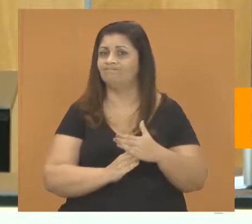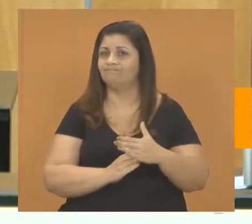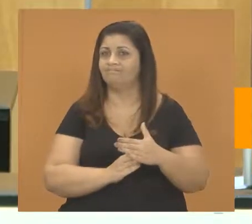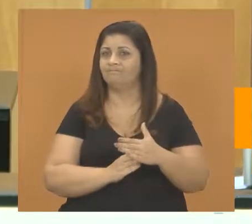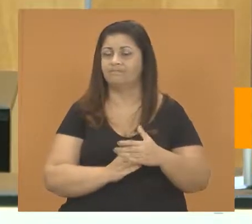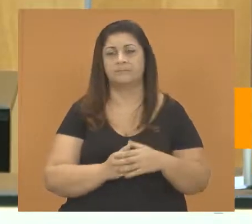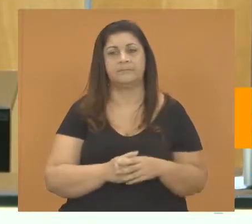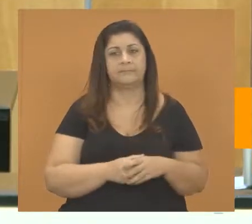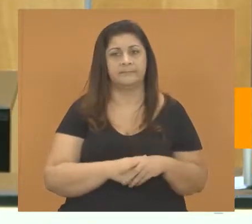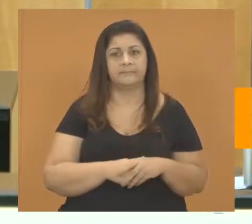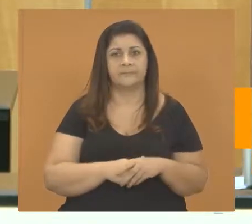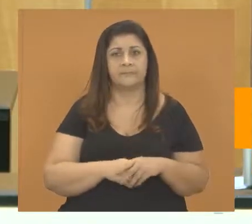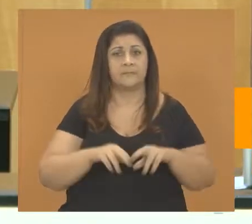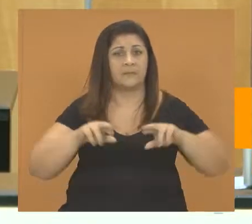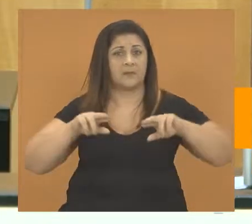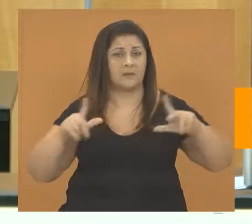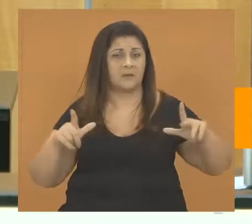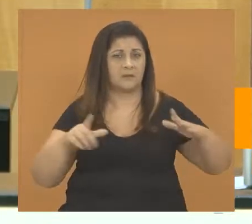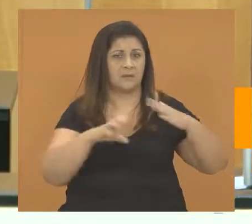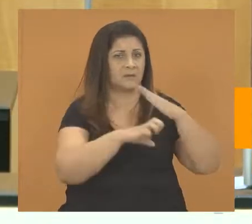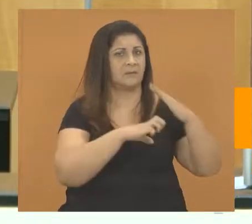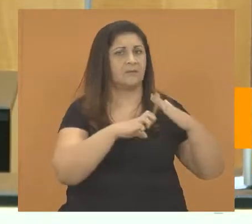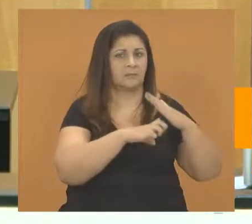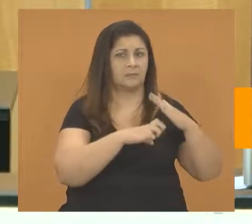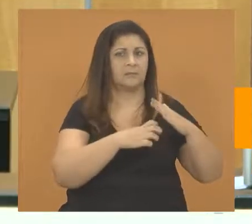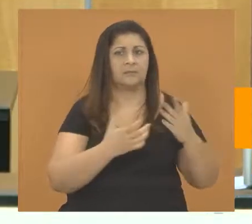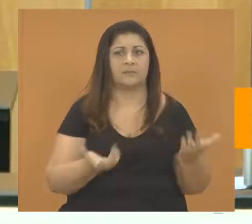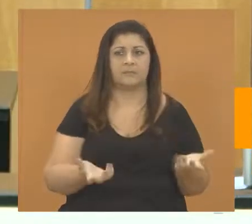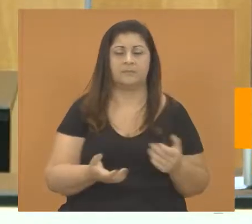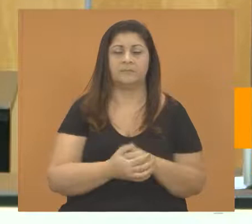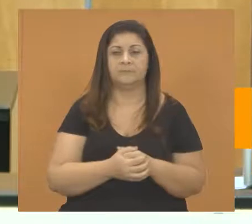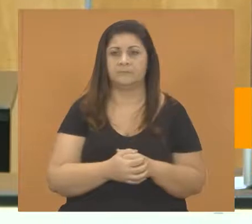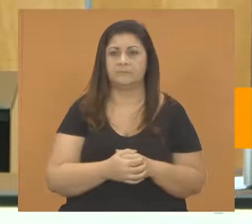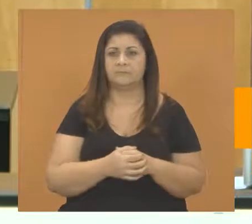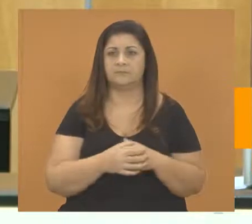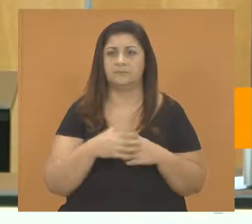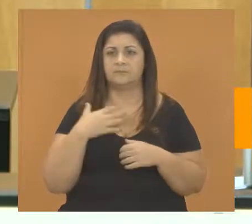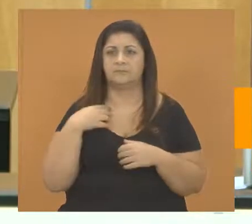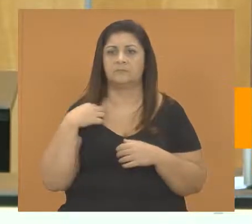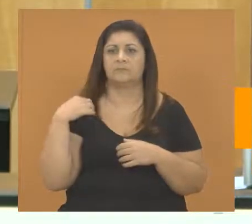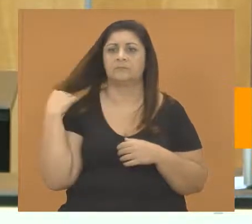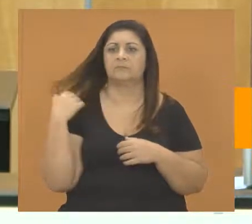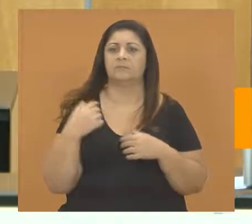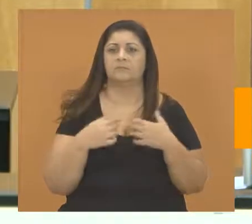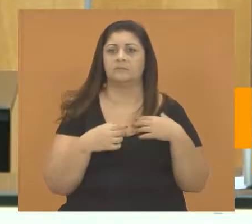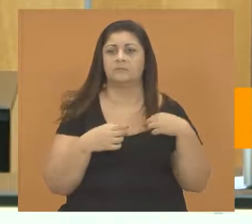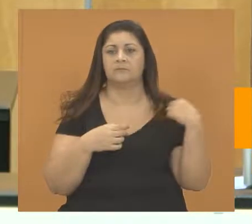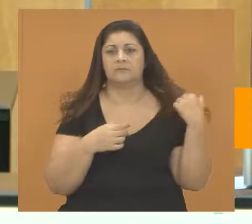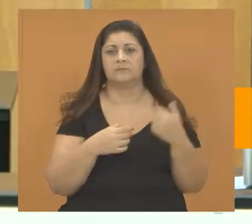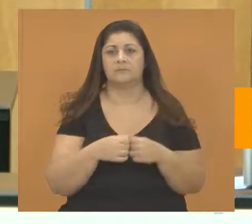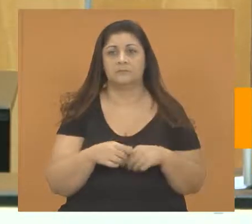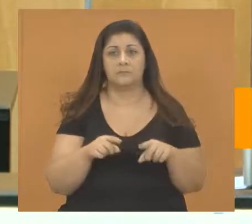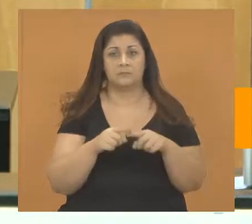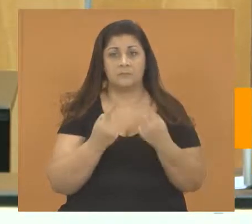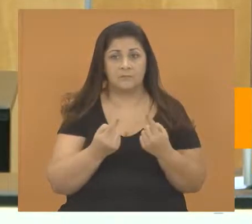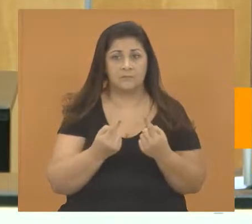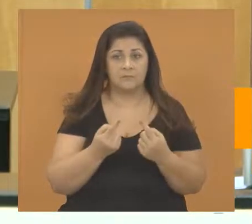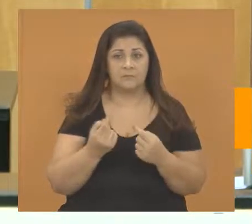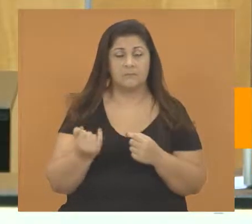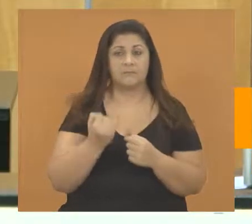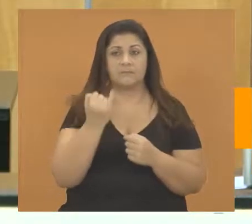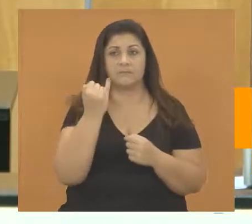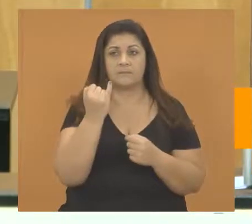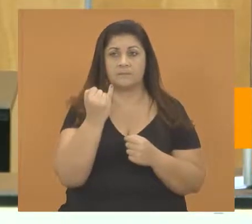da empresa privada infelizmente mas eu acho que a melhor maneira de se valorizar